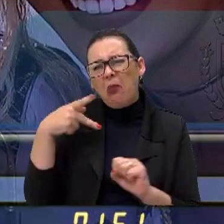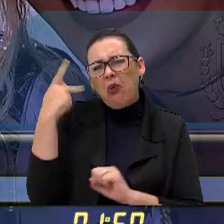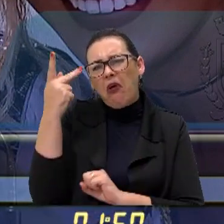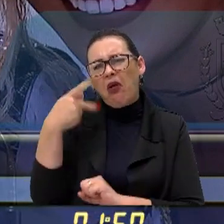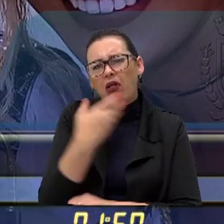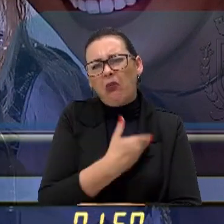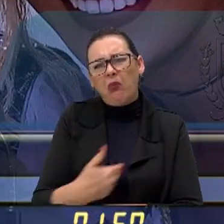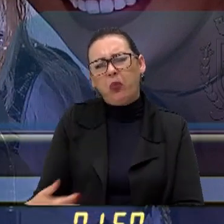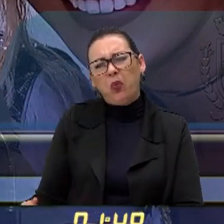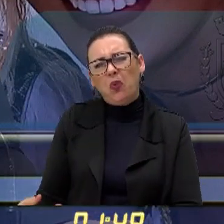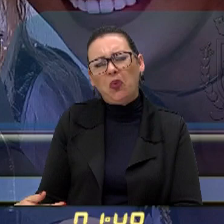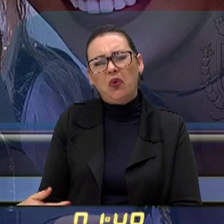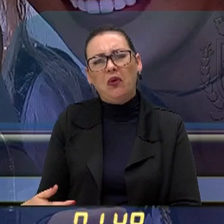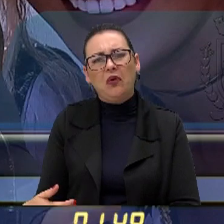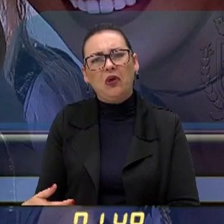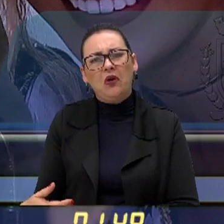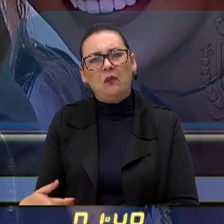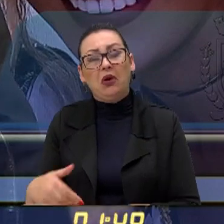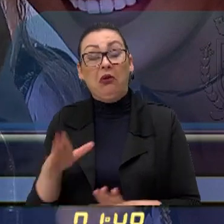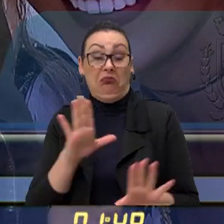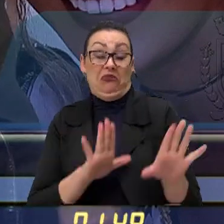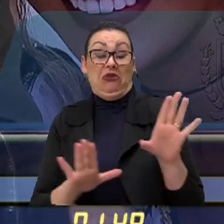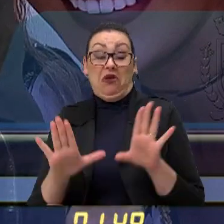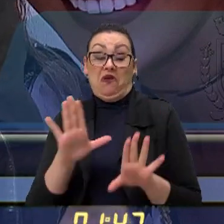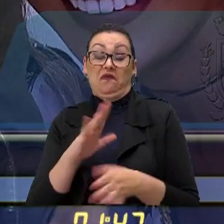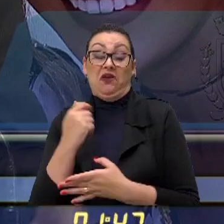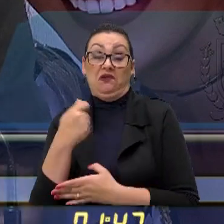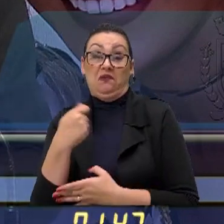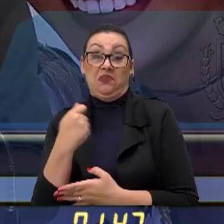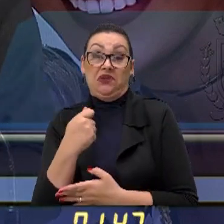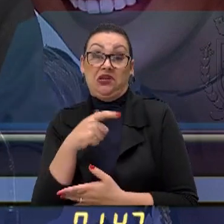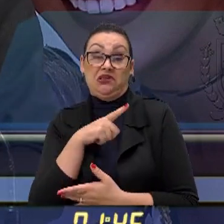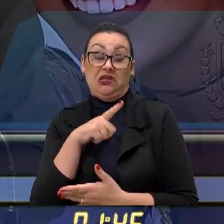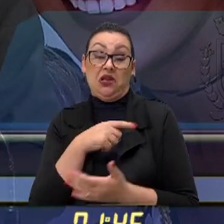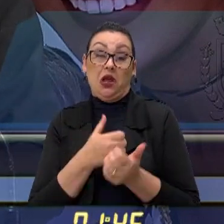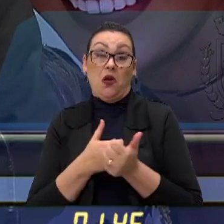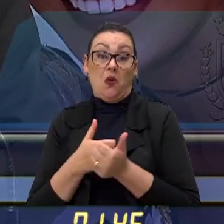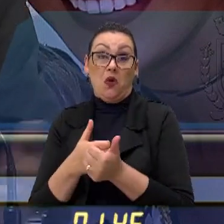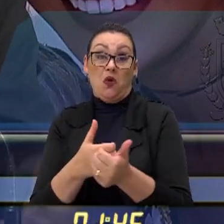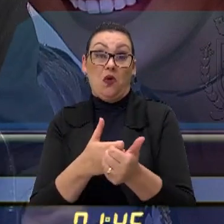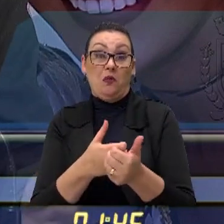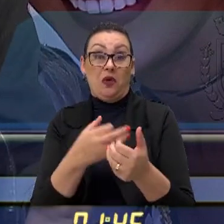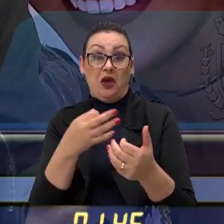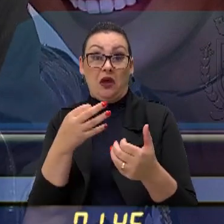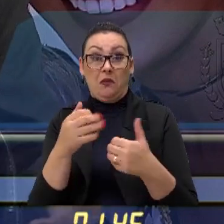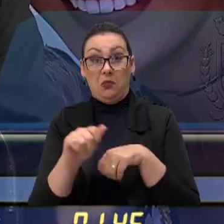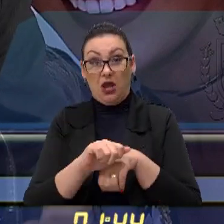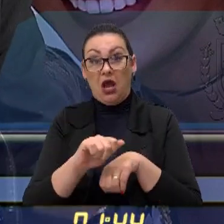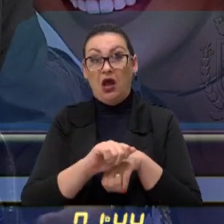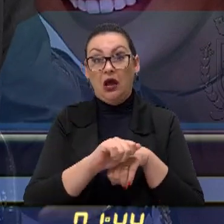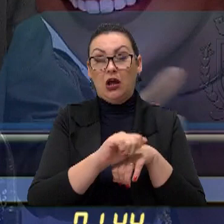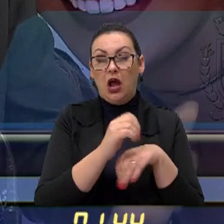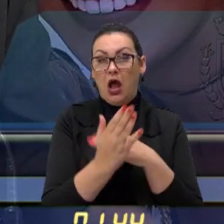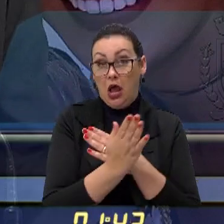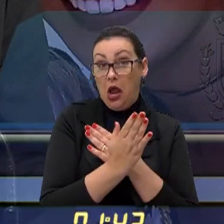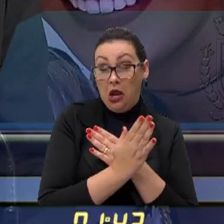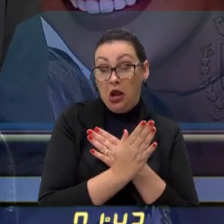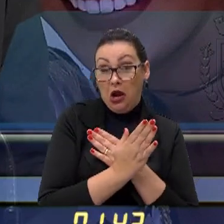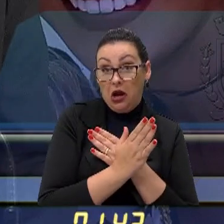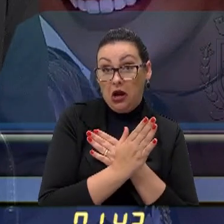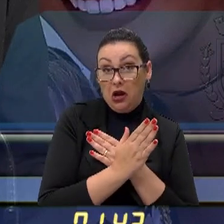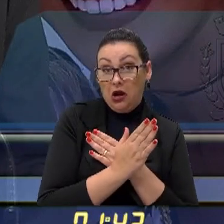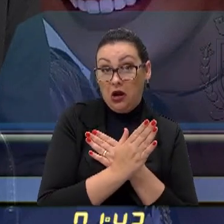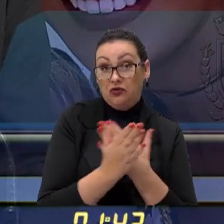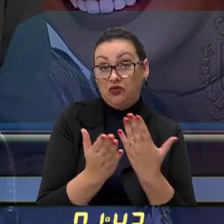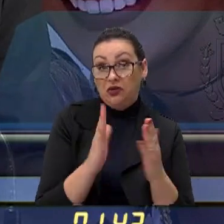Políticas Públicas, talvez ela precisa ter um acompanhamento jurídico se assessorar